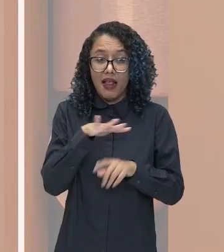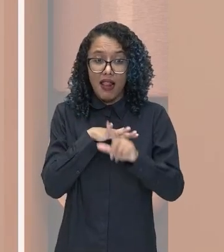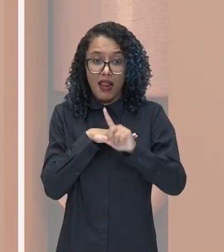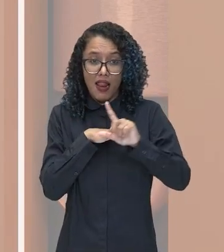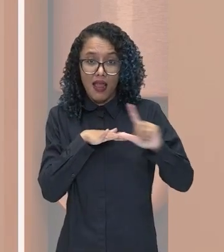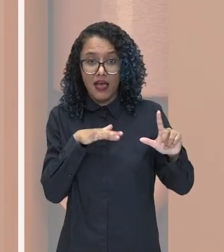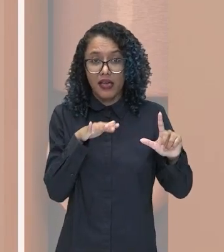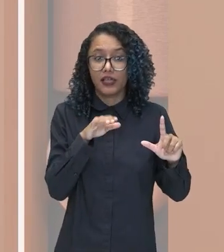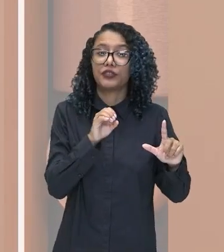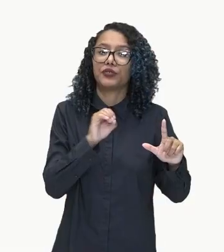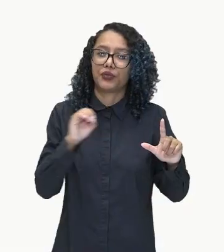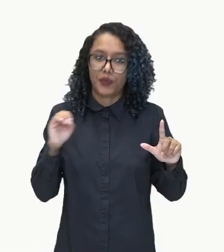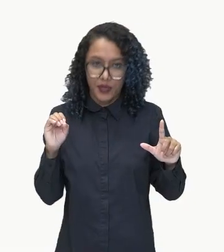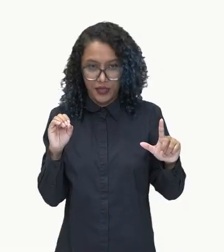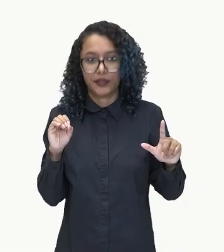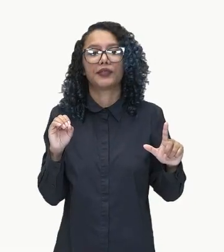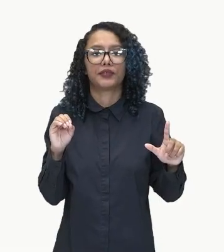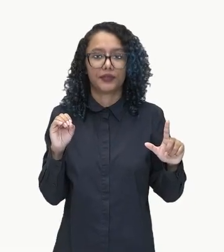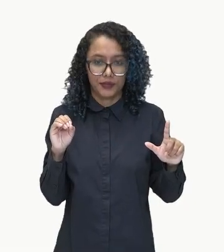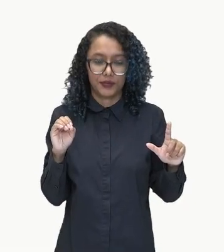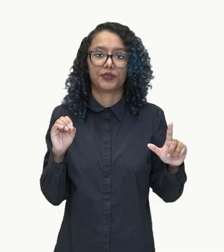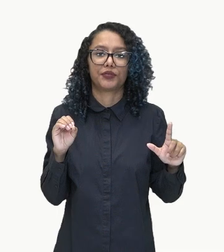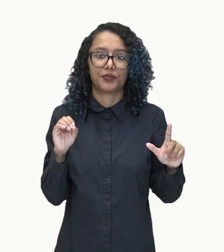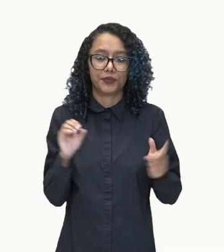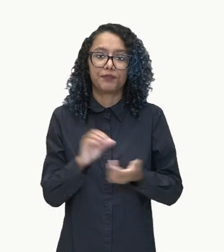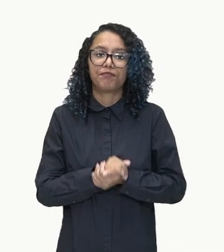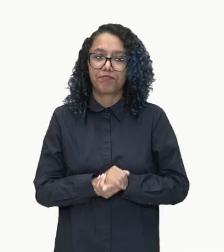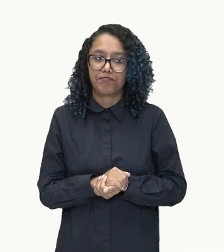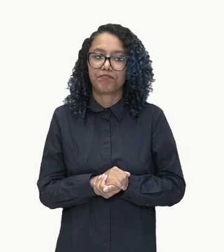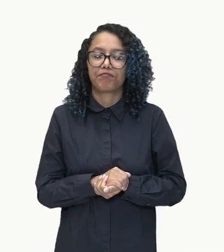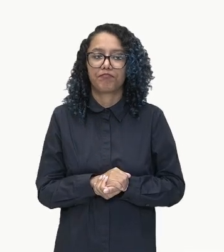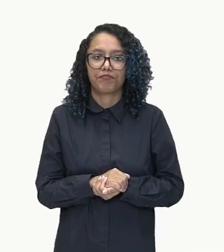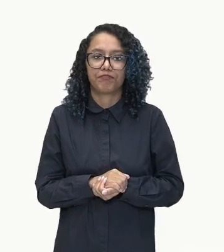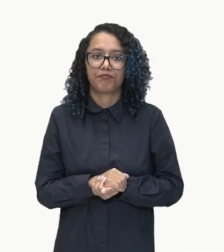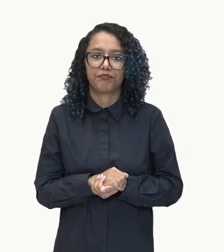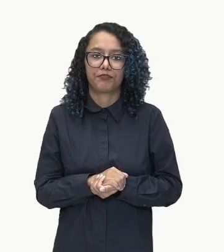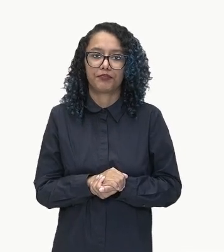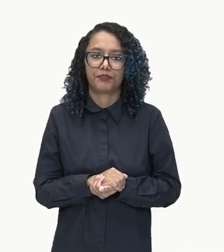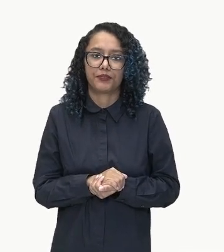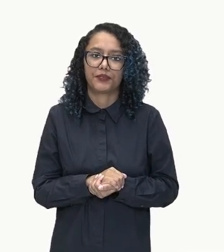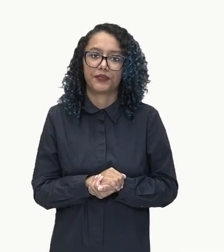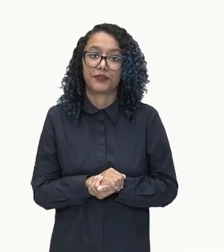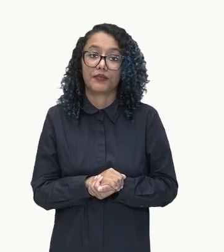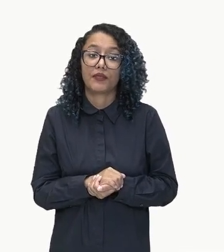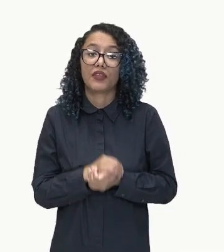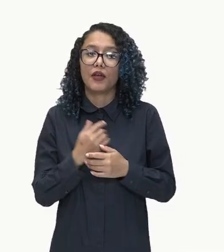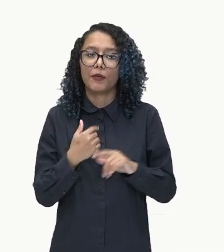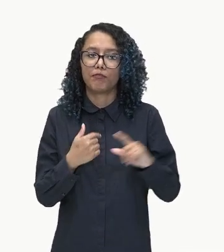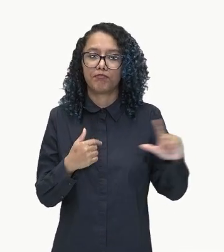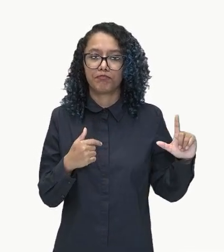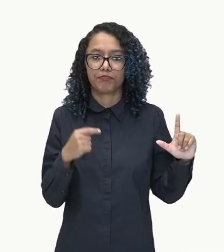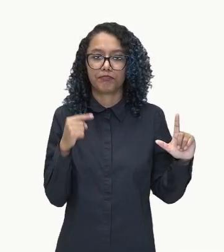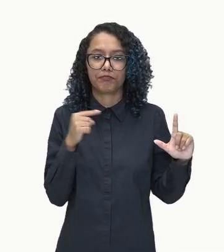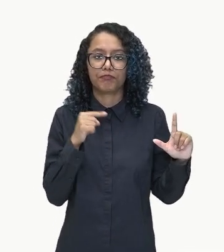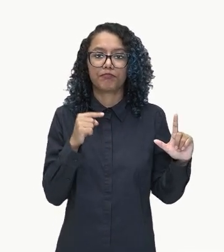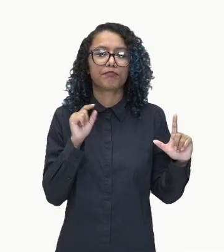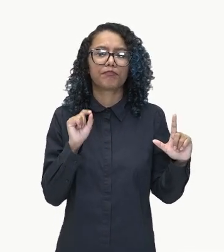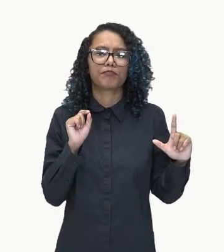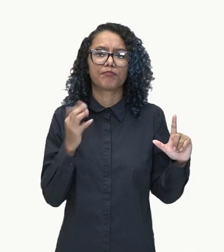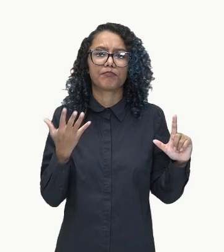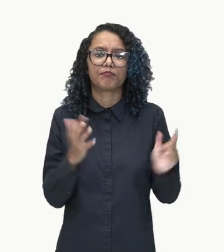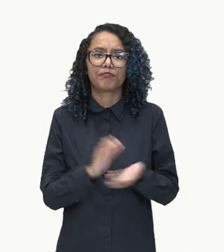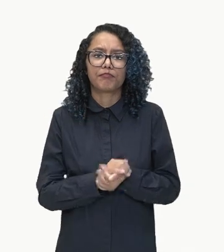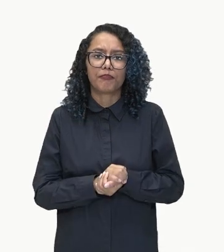na parte oeste dos Estados Unidos, ok? Agora, na parte leste, a gente vai